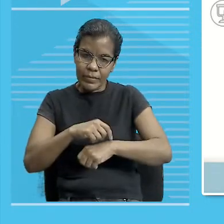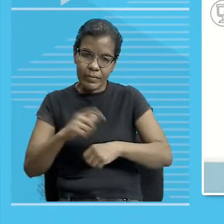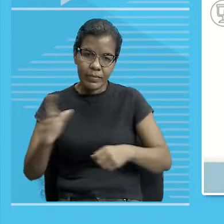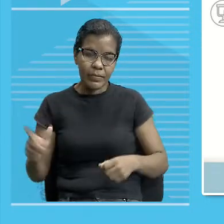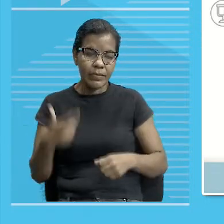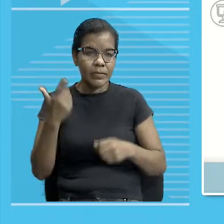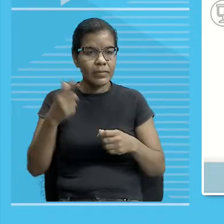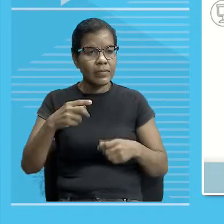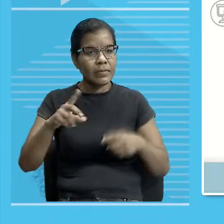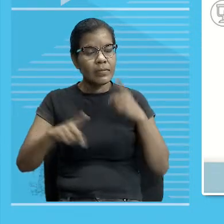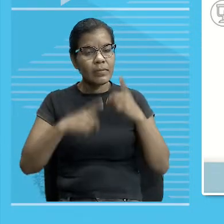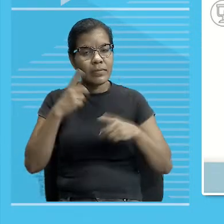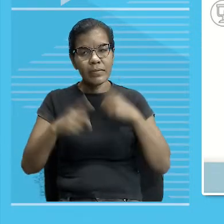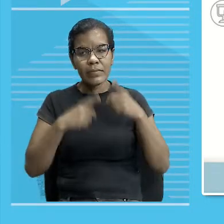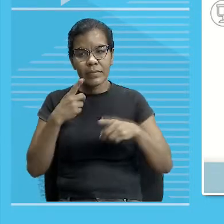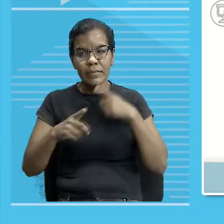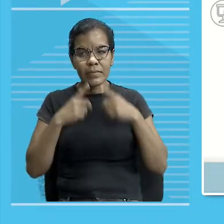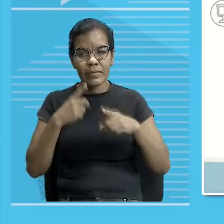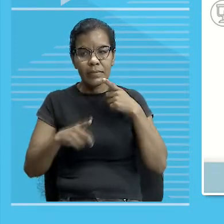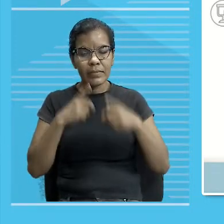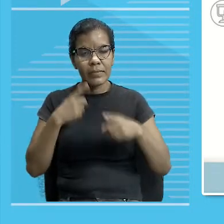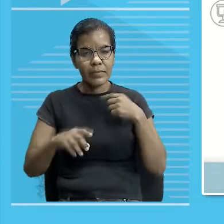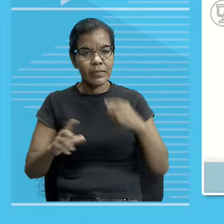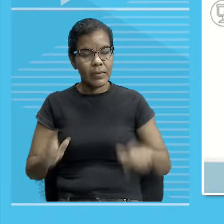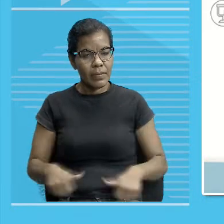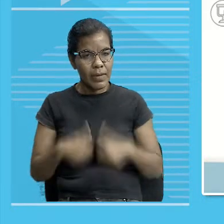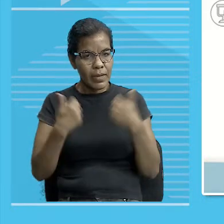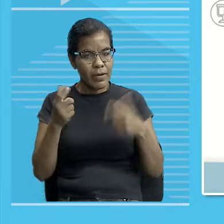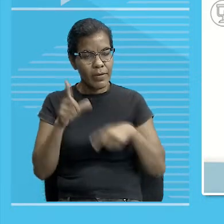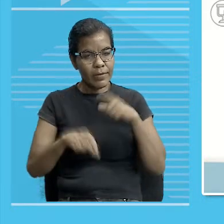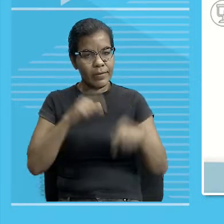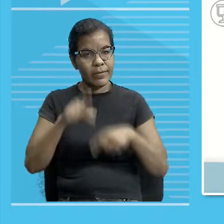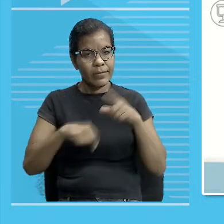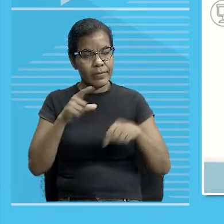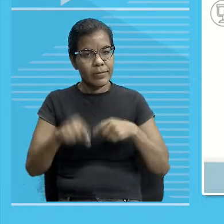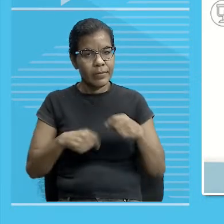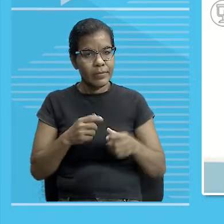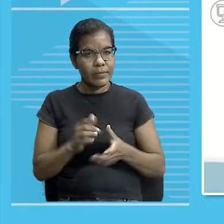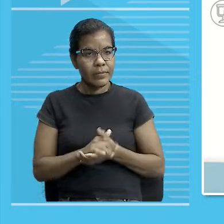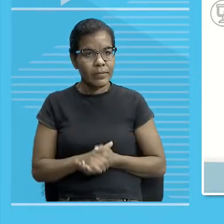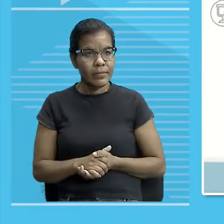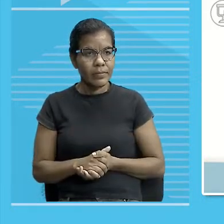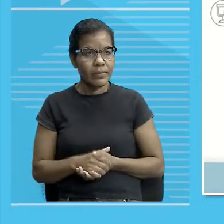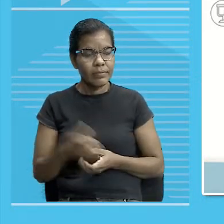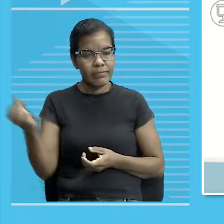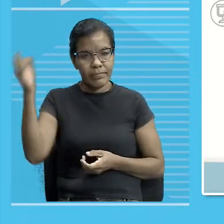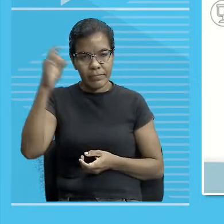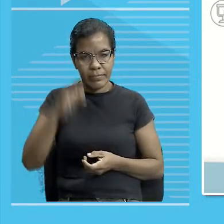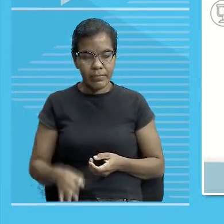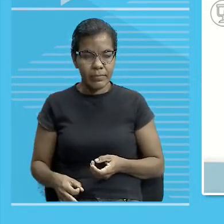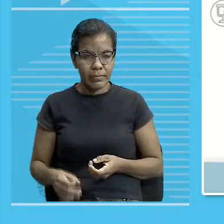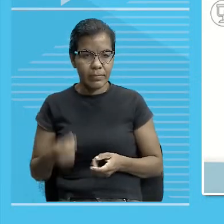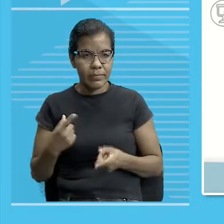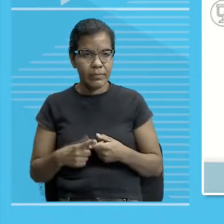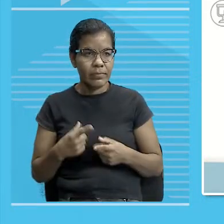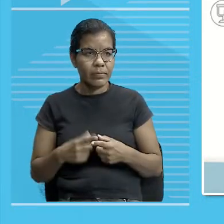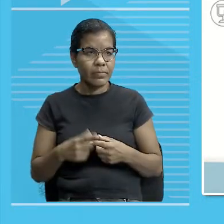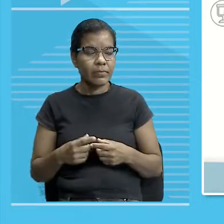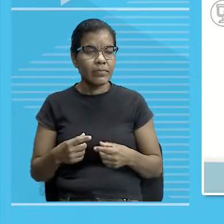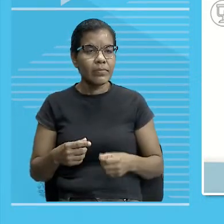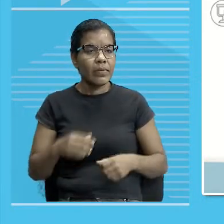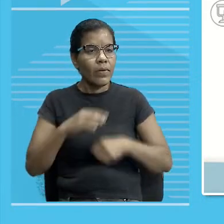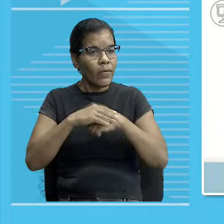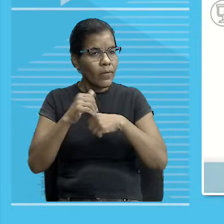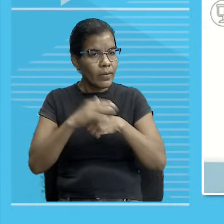que o diálogo é a melhor solução. É exatamente por isso.